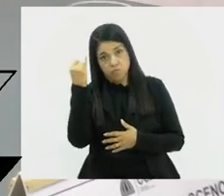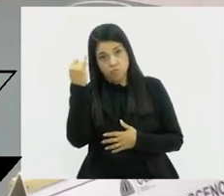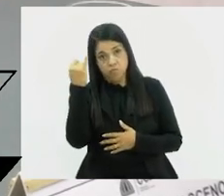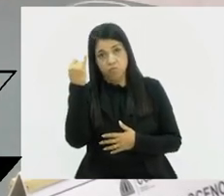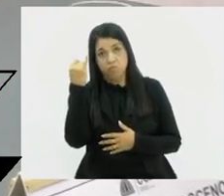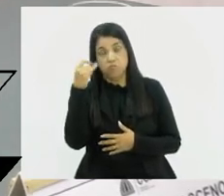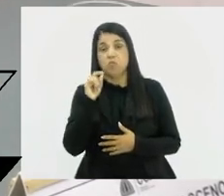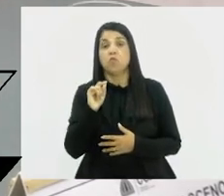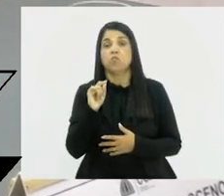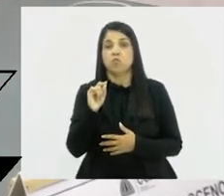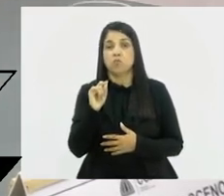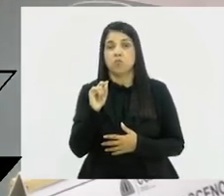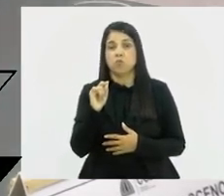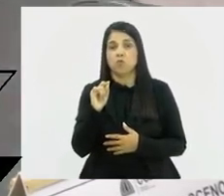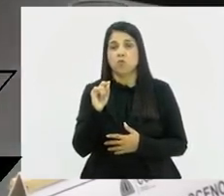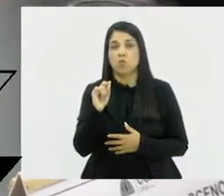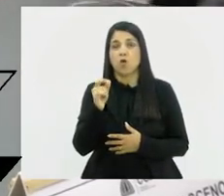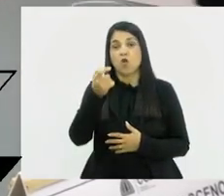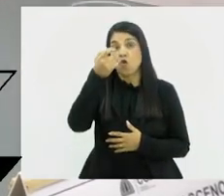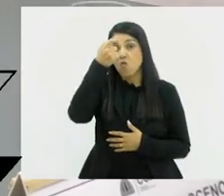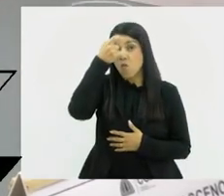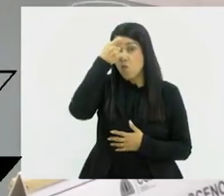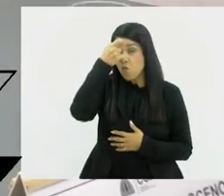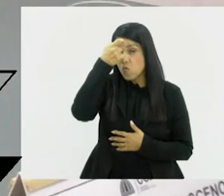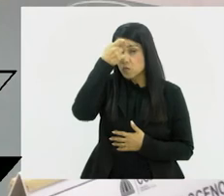questão da conscientização.